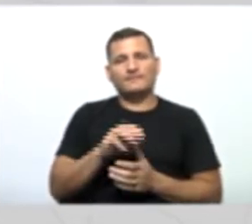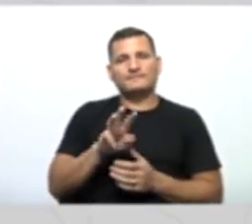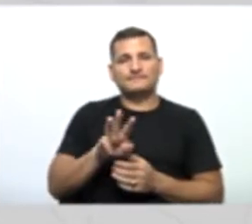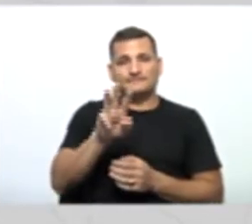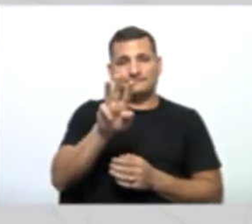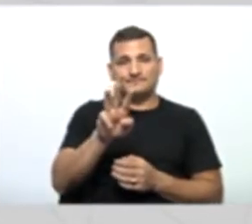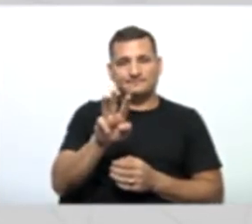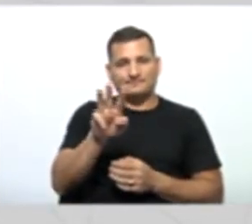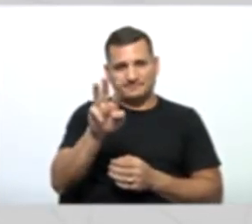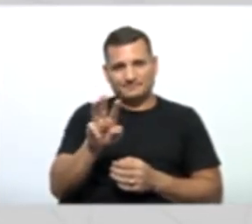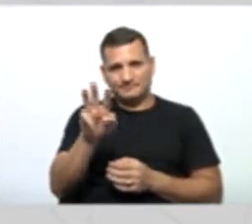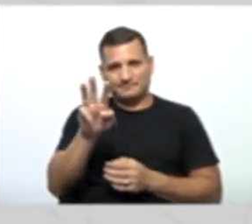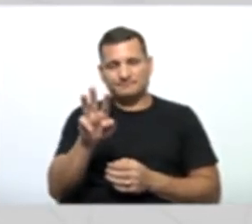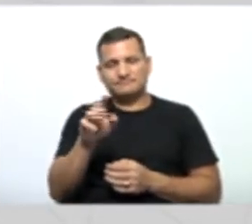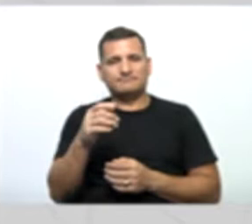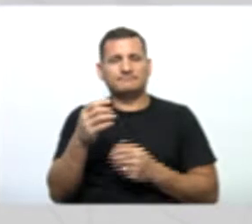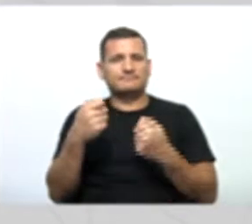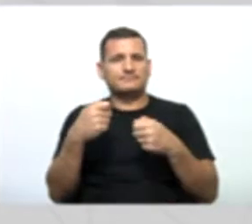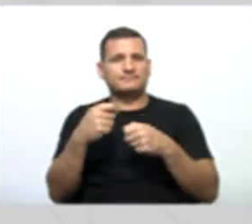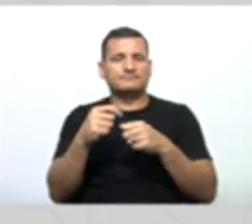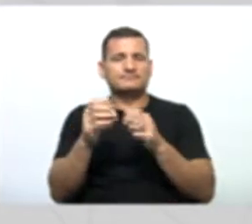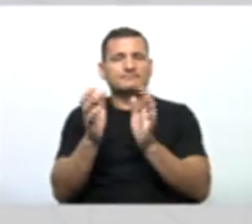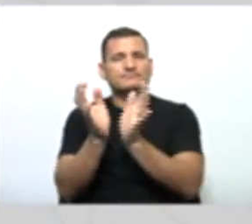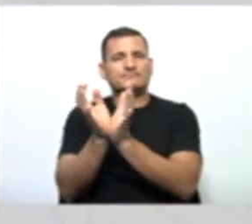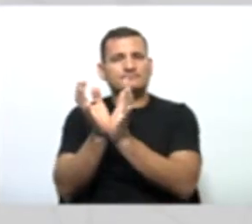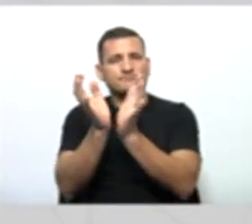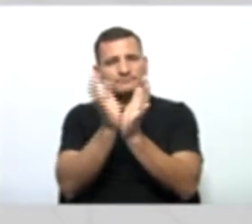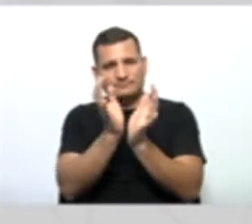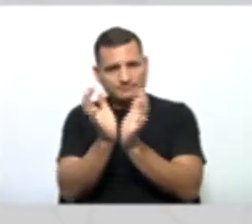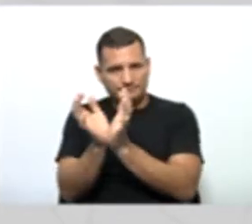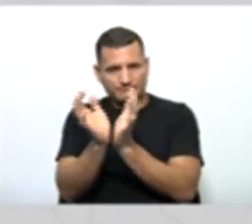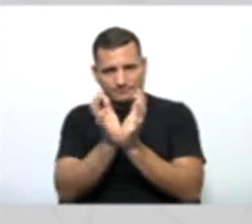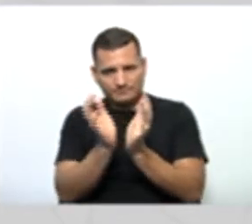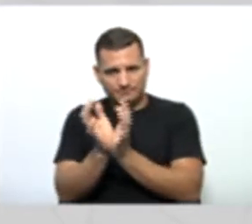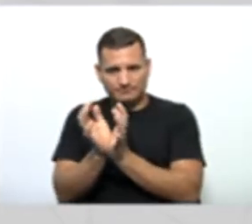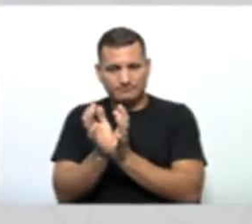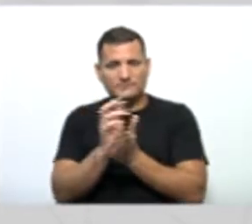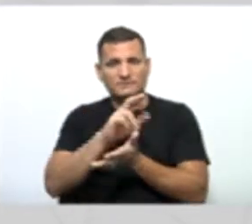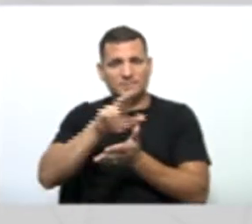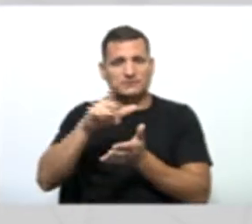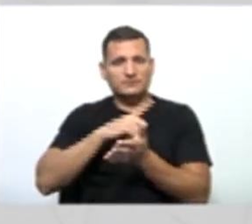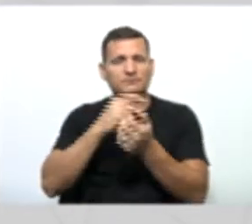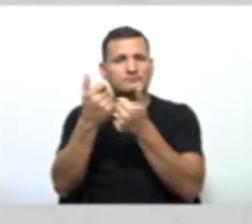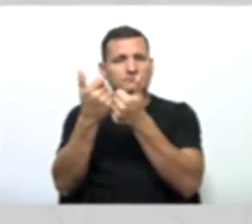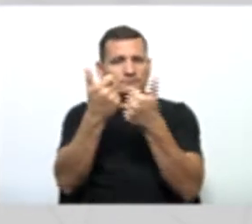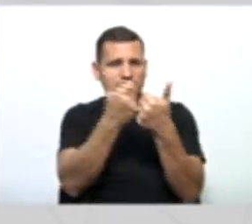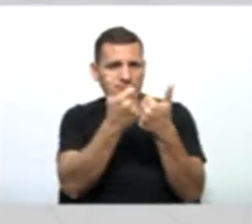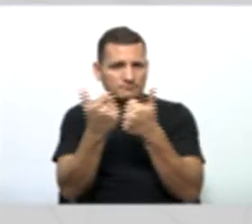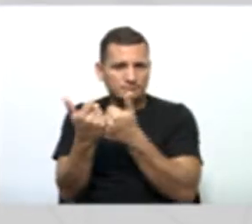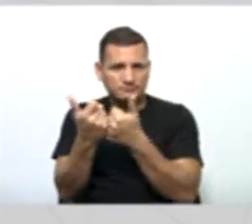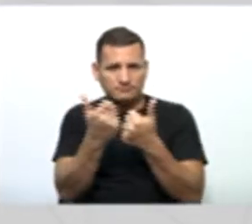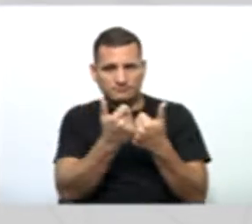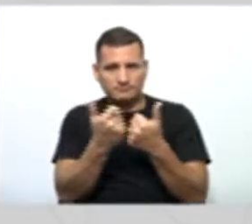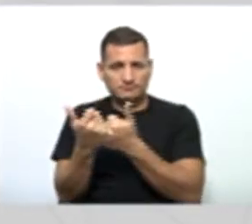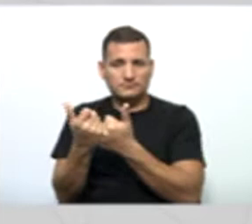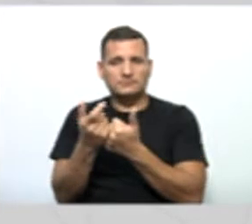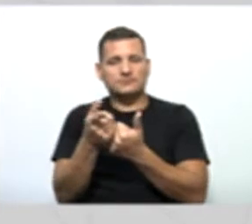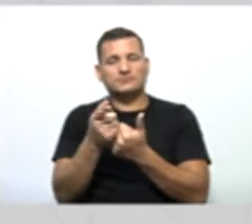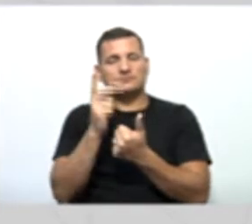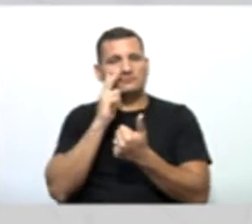deve ser agrupado. Vários itens estão próximos, tornam-se uma unidade